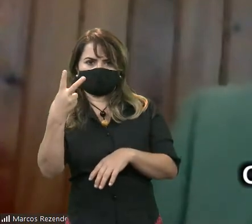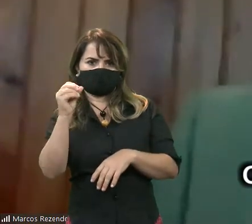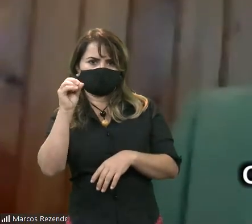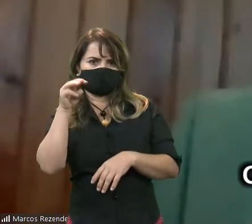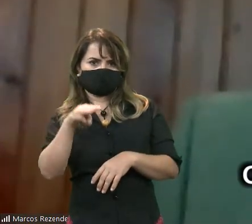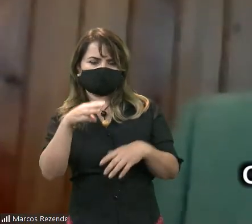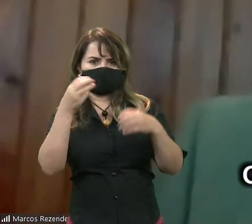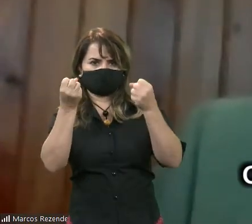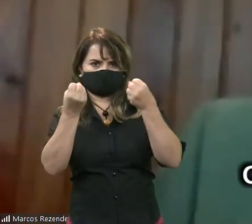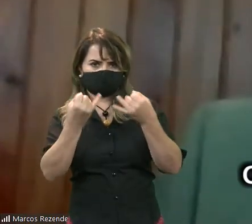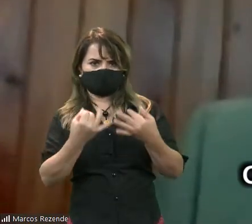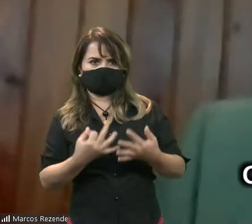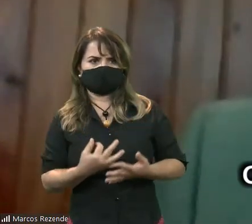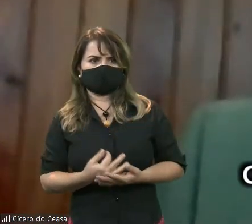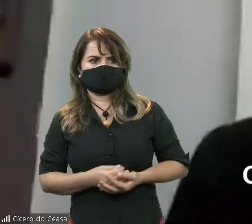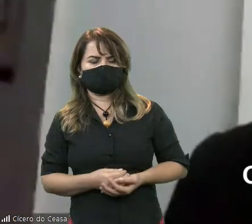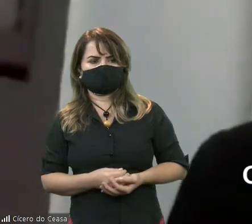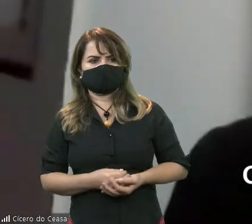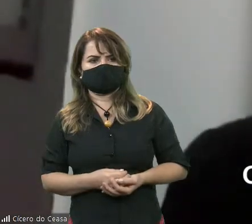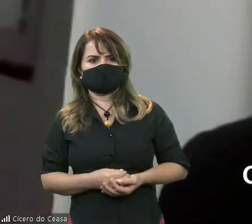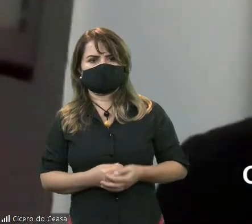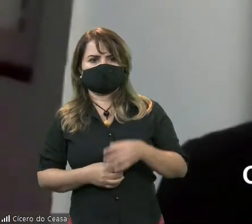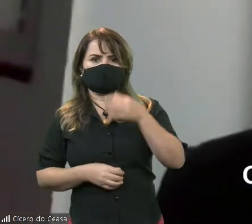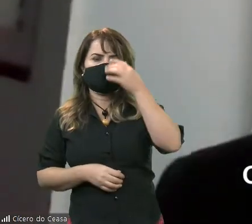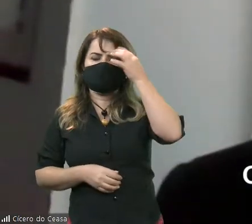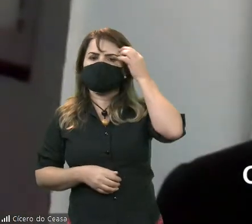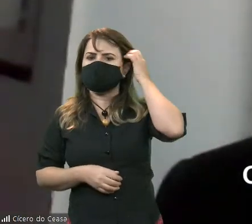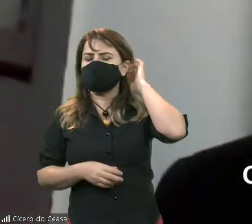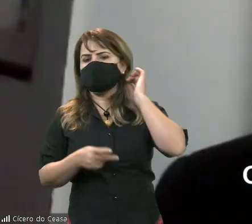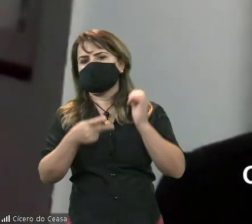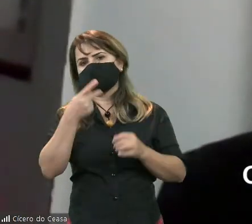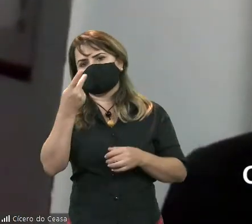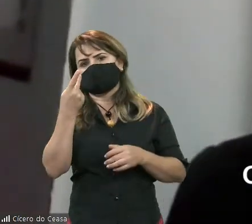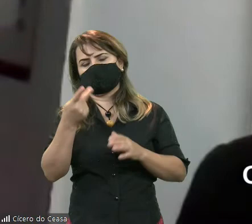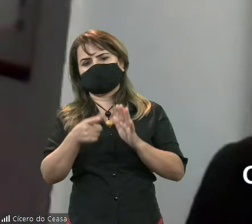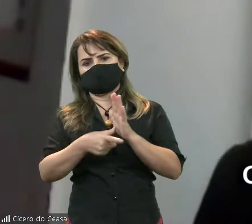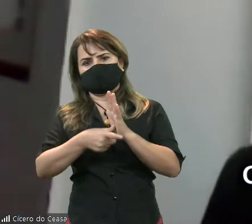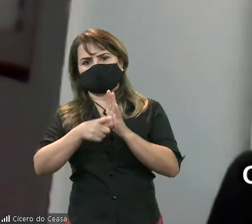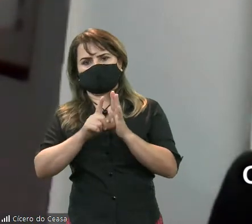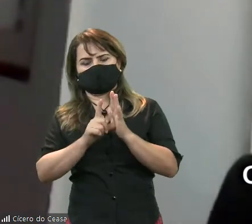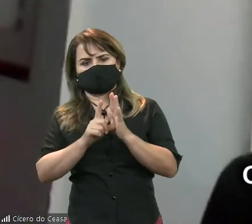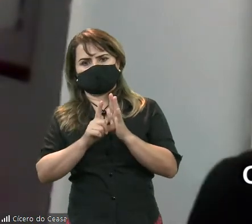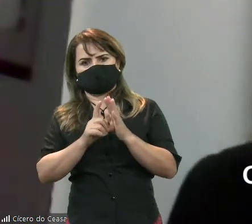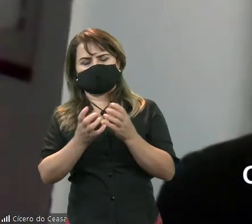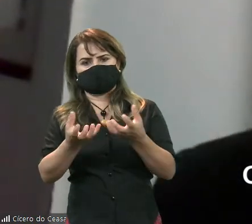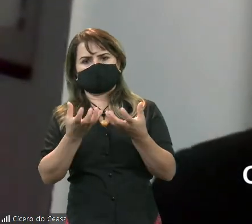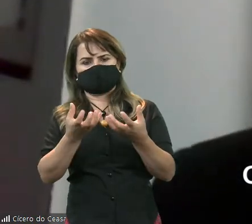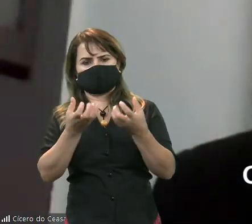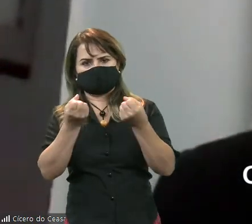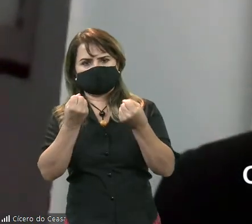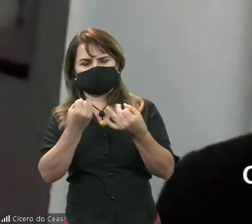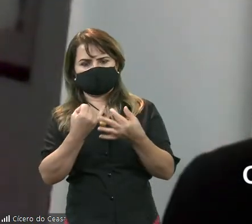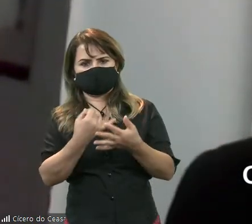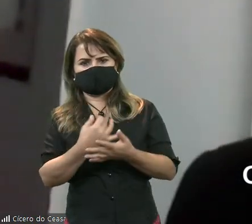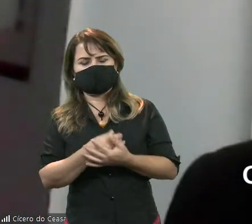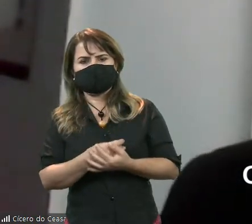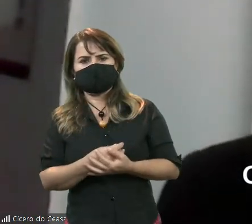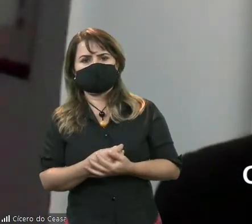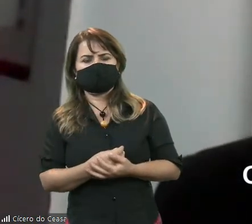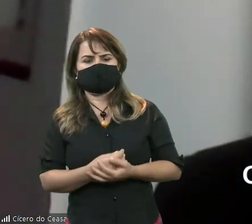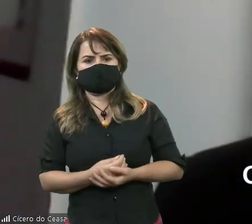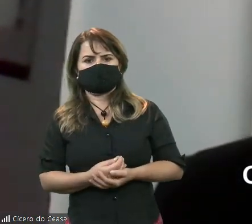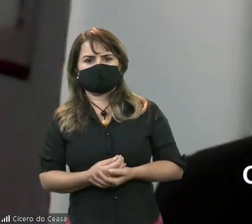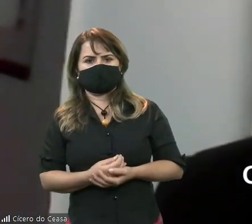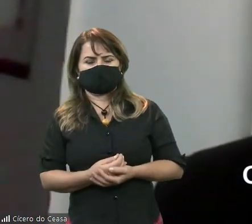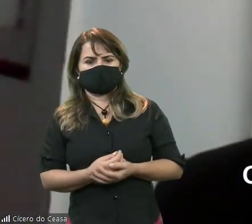minutos. Eu, antes de tecer algum comentário a respeito desse importante projeto, eu só queria dizer